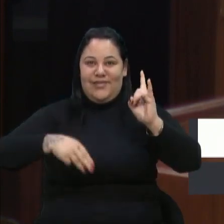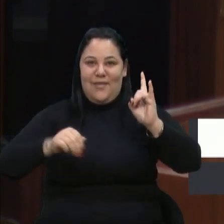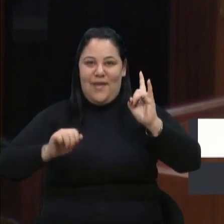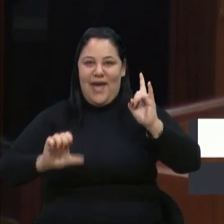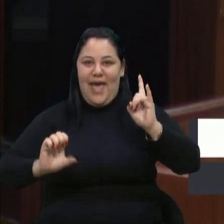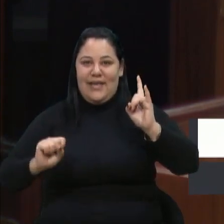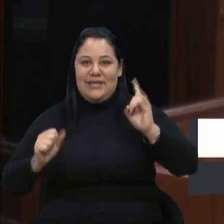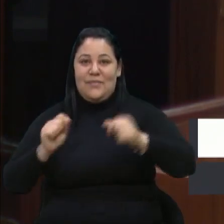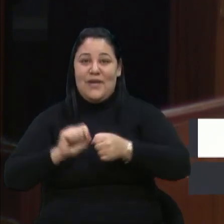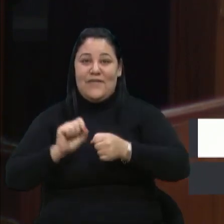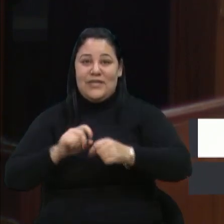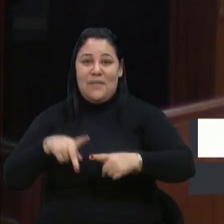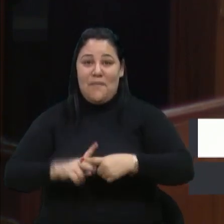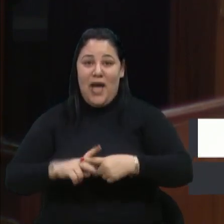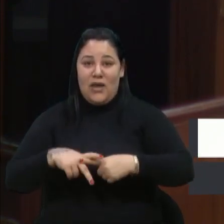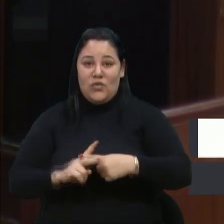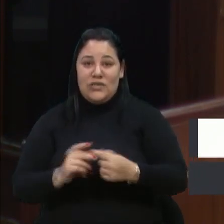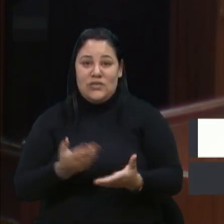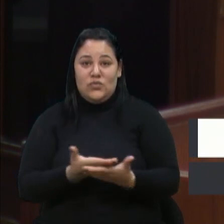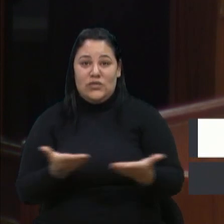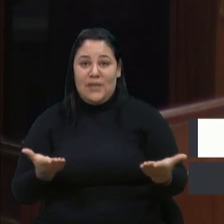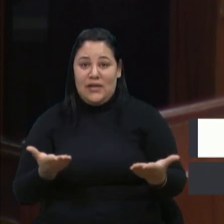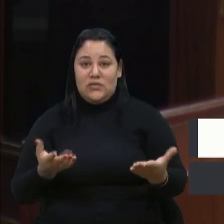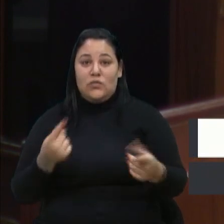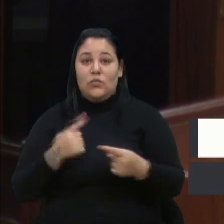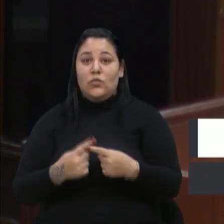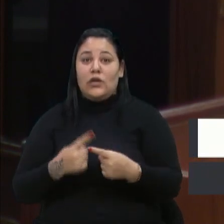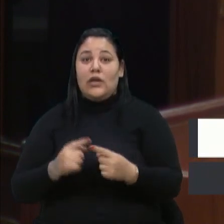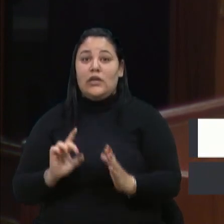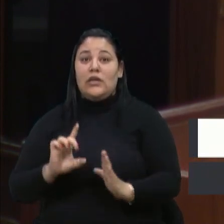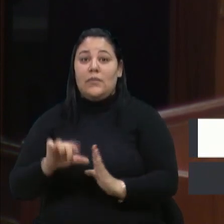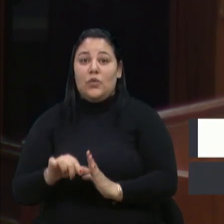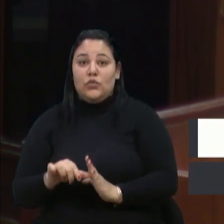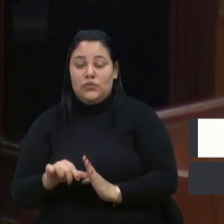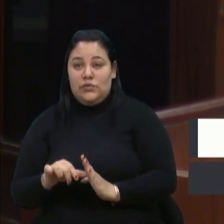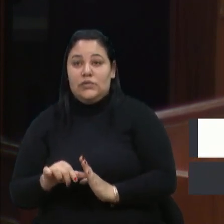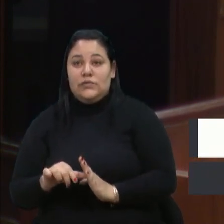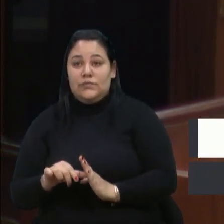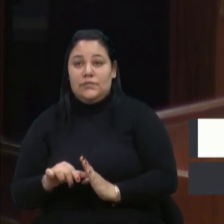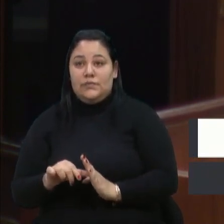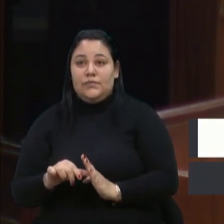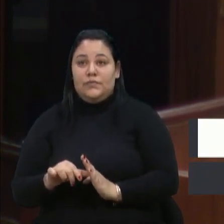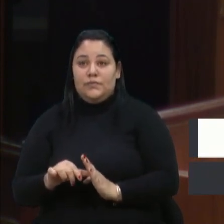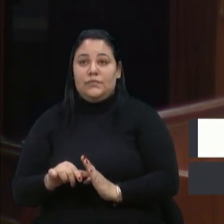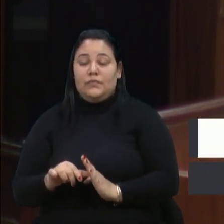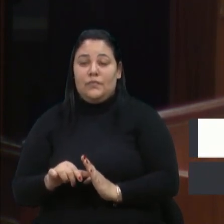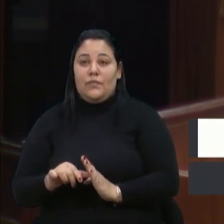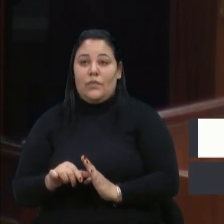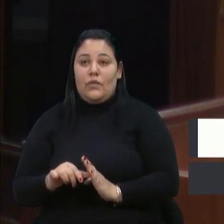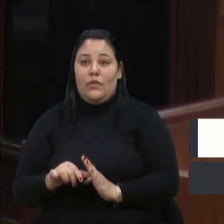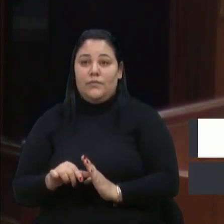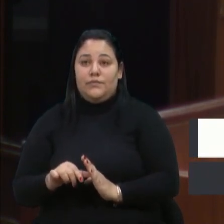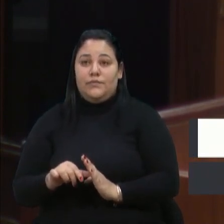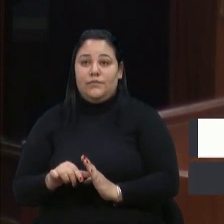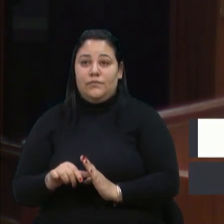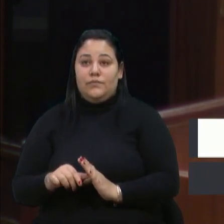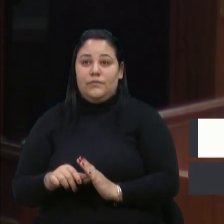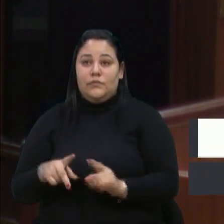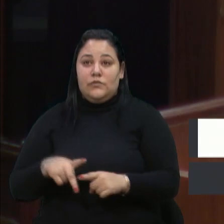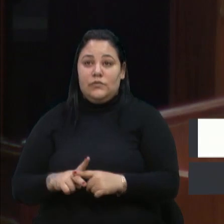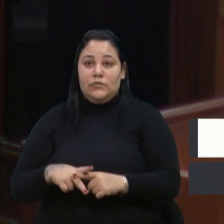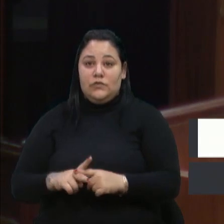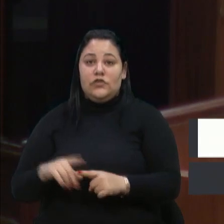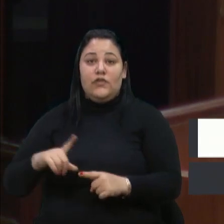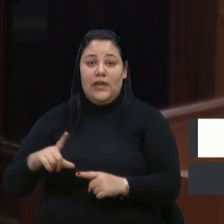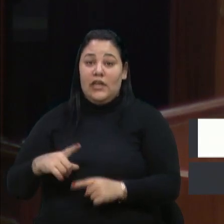para a manutenção desse grande espaço. Porque depois que esse operador sair, nós vamos conseguir ter dinheiro